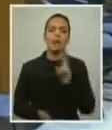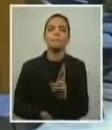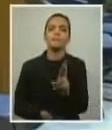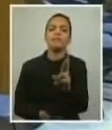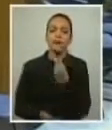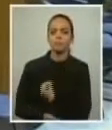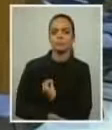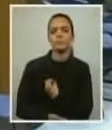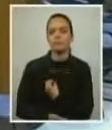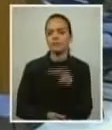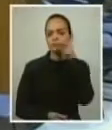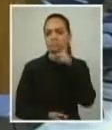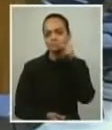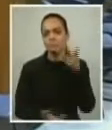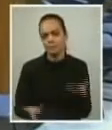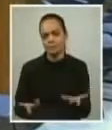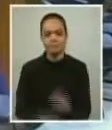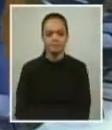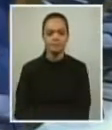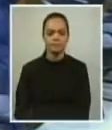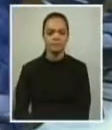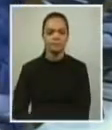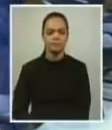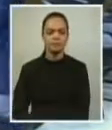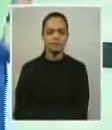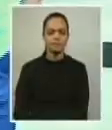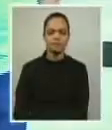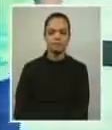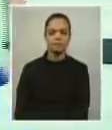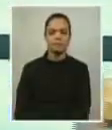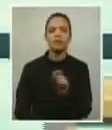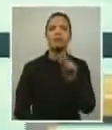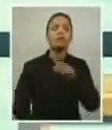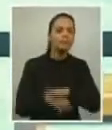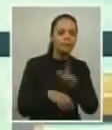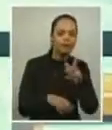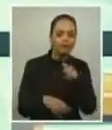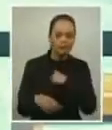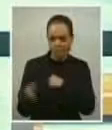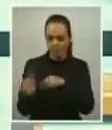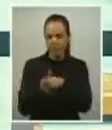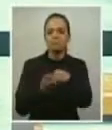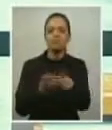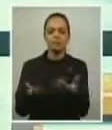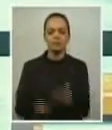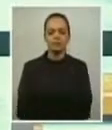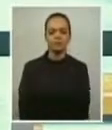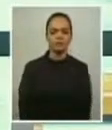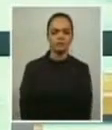mandato uma vida pública veja o alguem mais aqui posso perguntar para você aqui